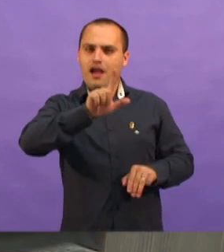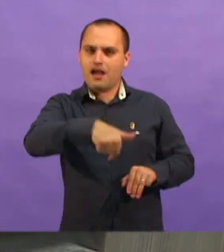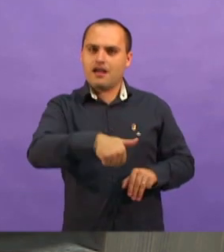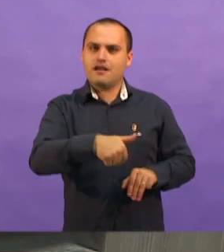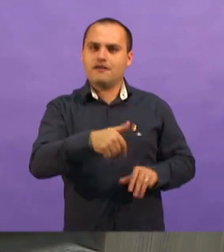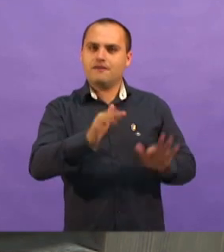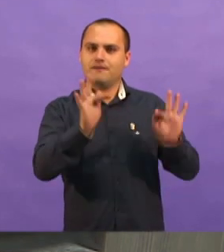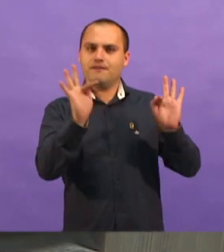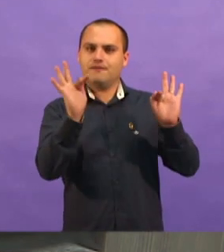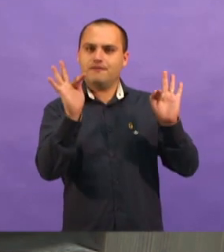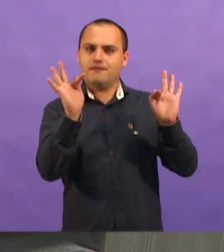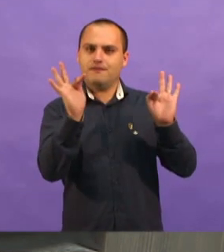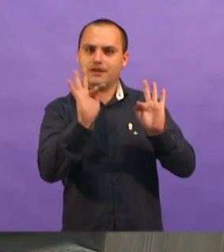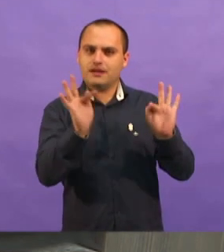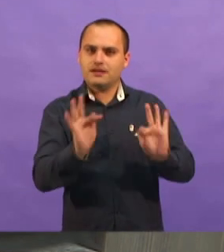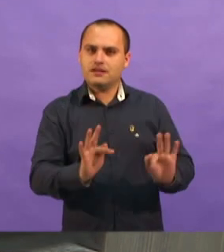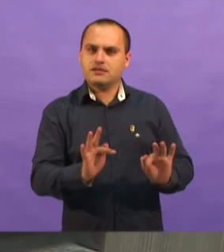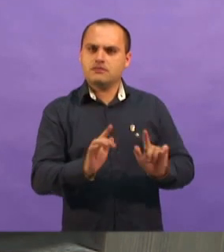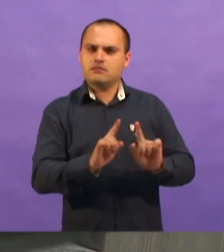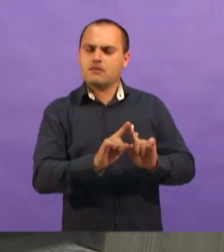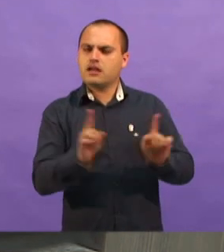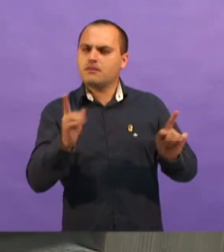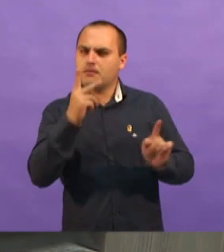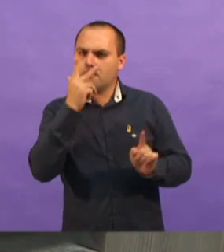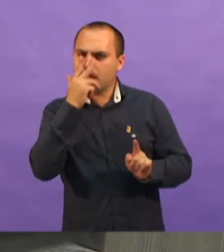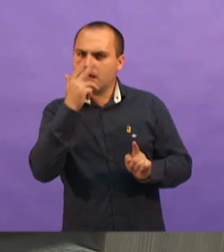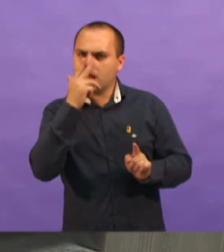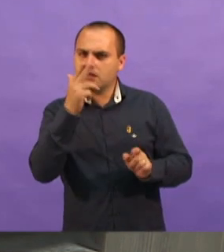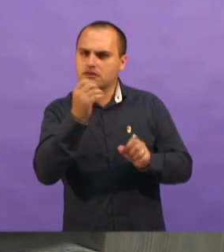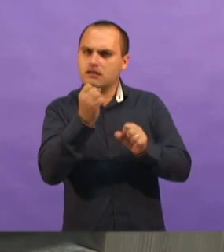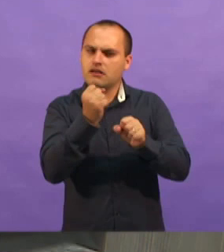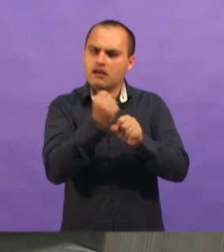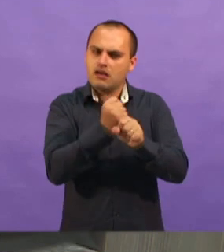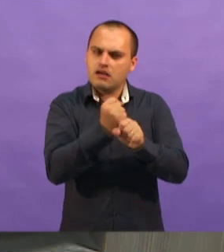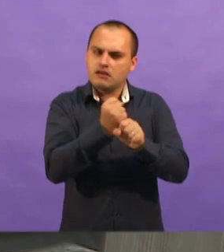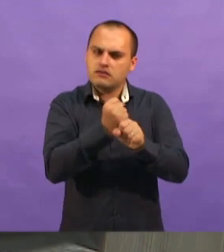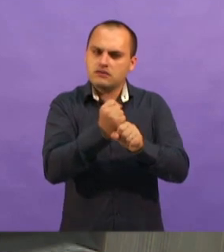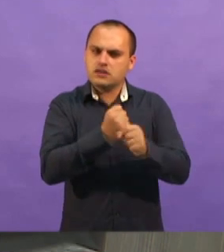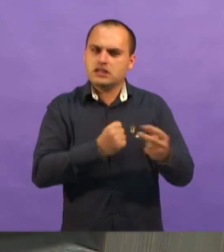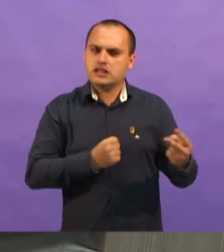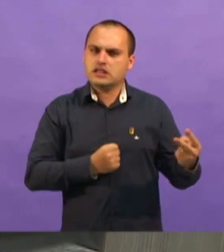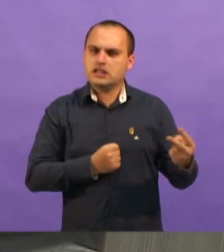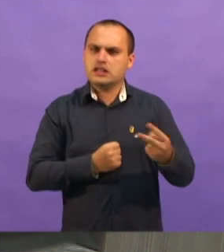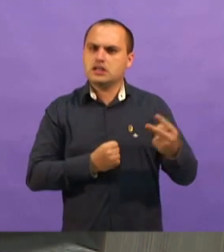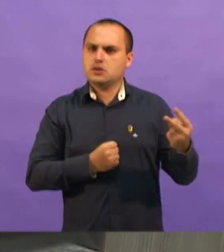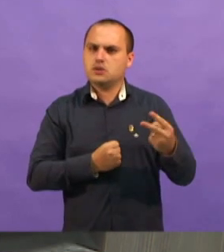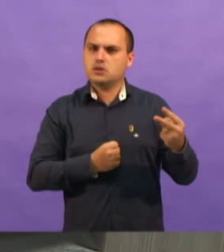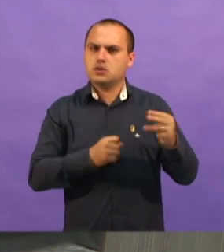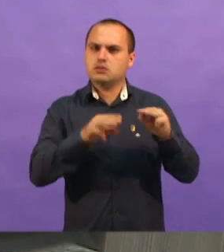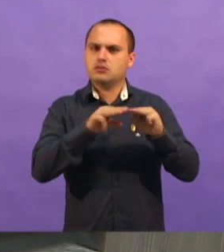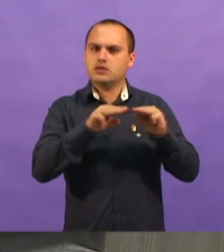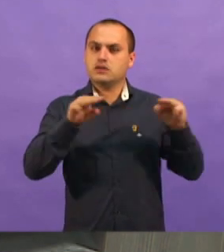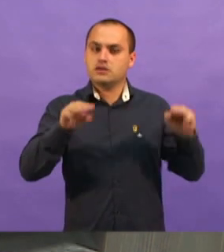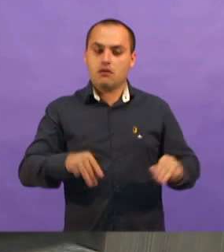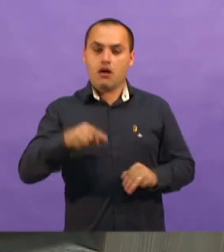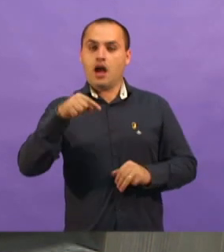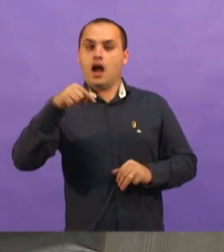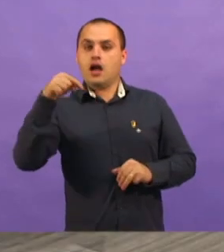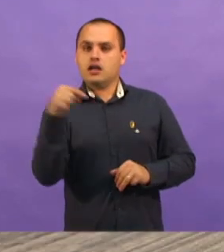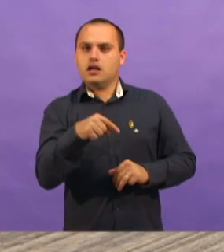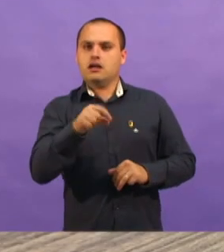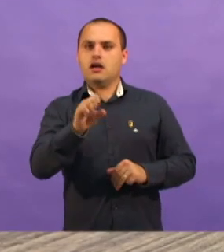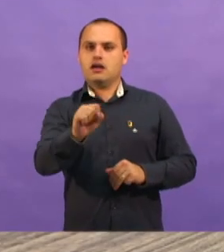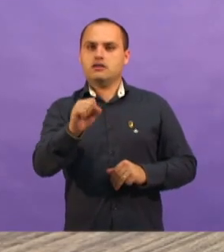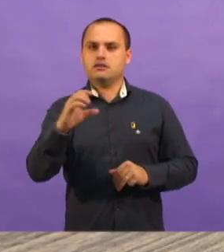Não gostaria de afirmar uma coisa errada, mas se eu não me engano, é o segundo museu no estado de Santa Catarina. E muita